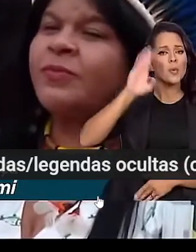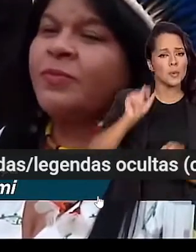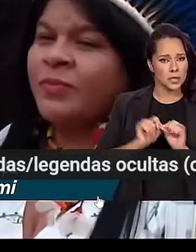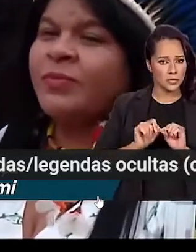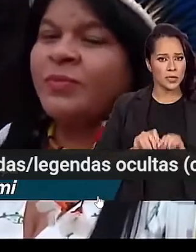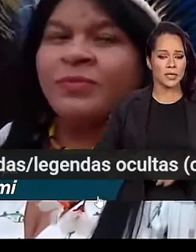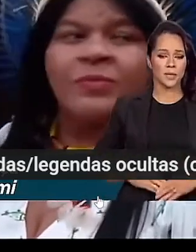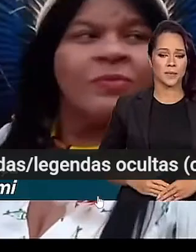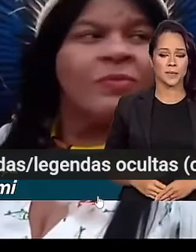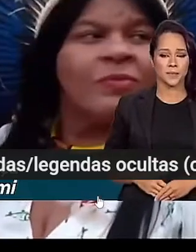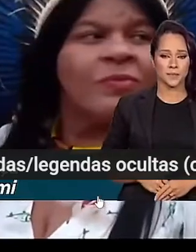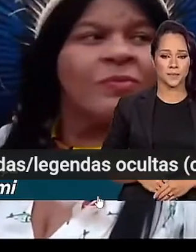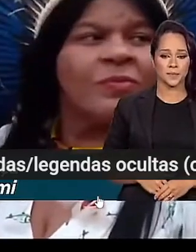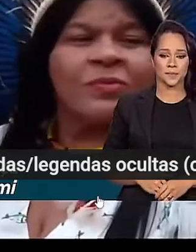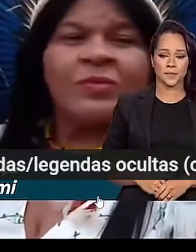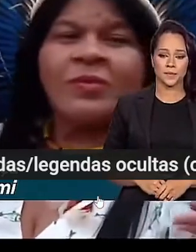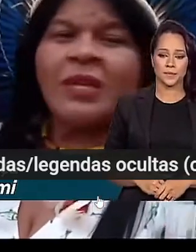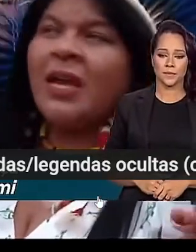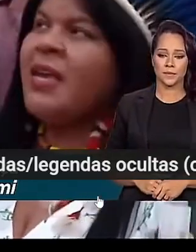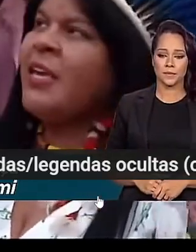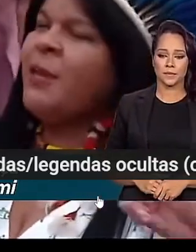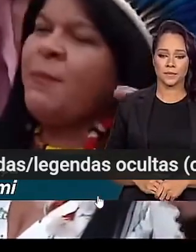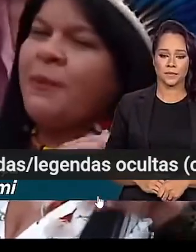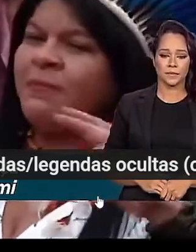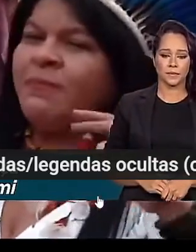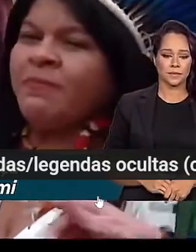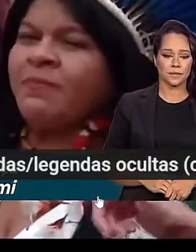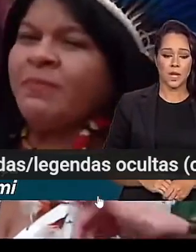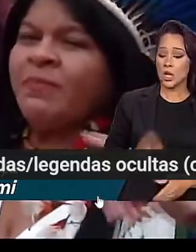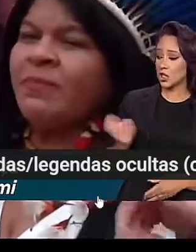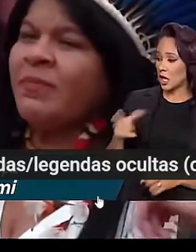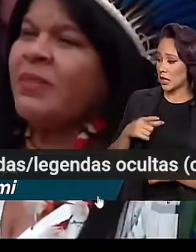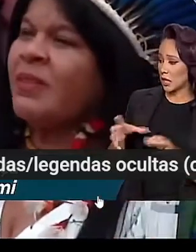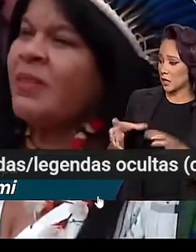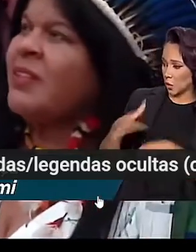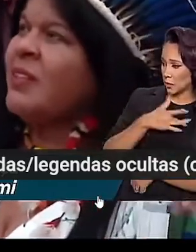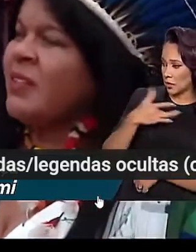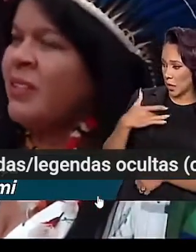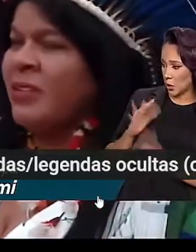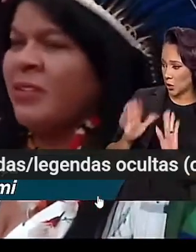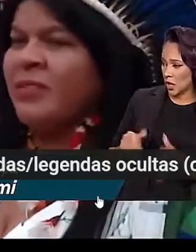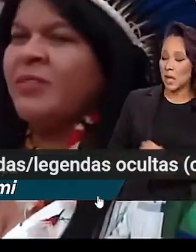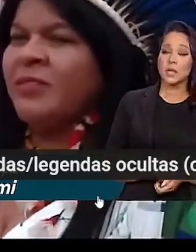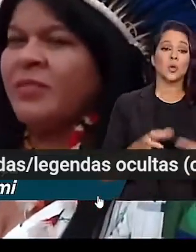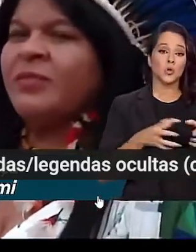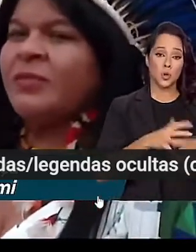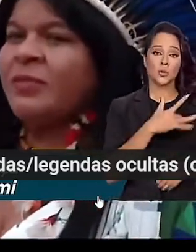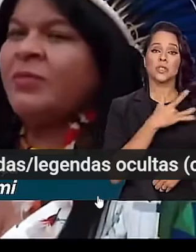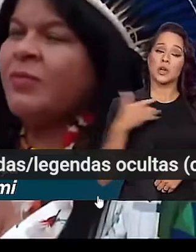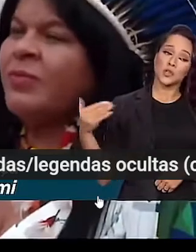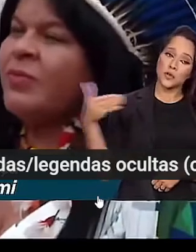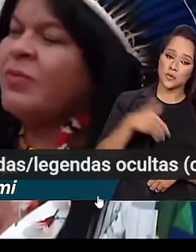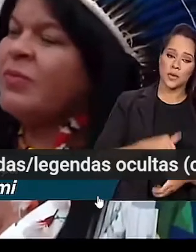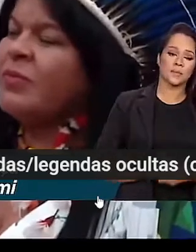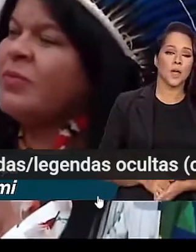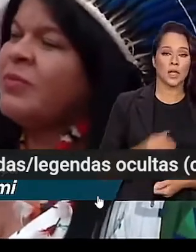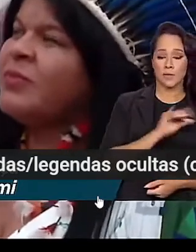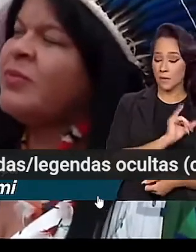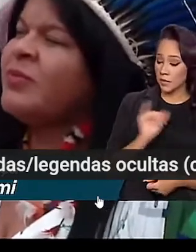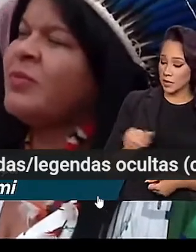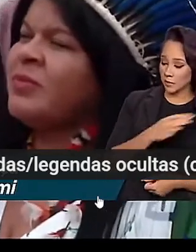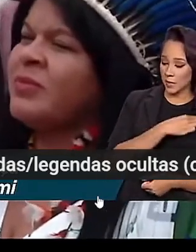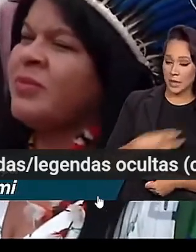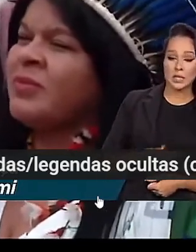imagens fortes, imagens tristes, mas nós precisamos saber, nós precisamos ver para quem sabe